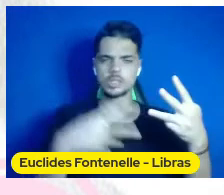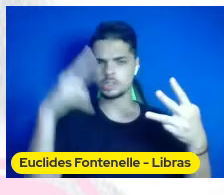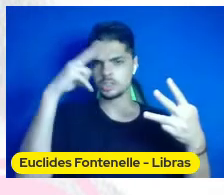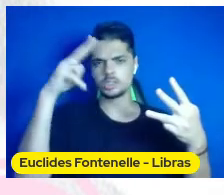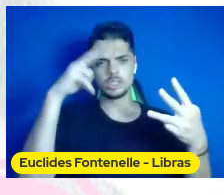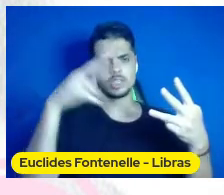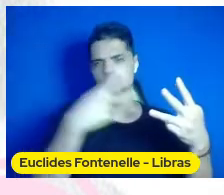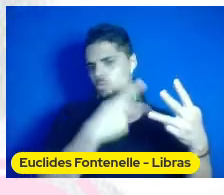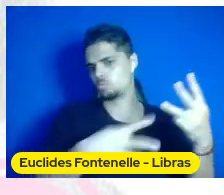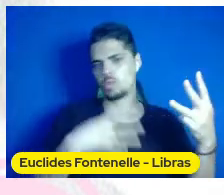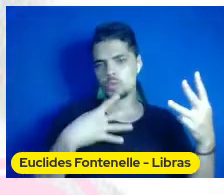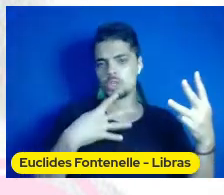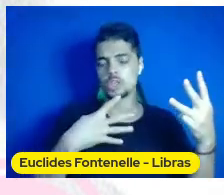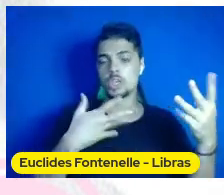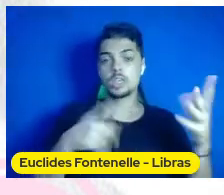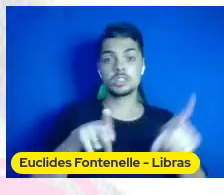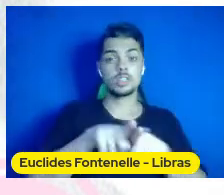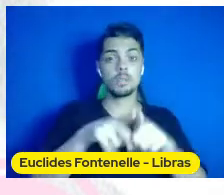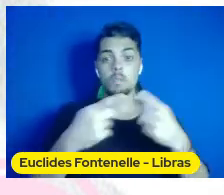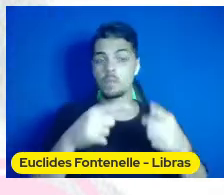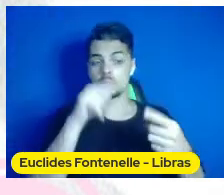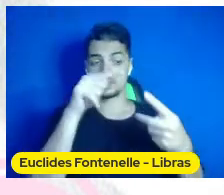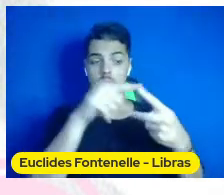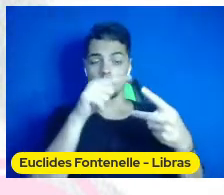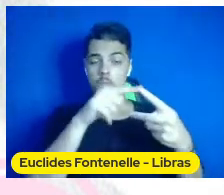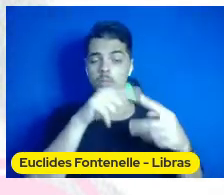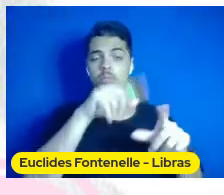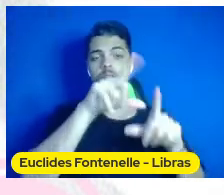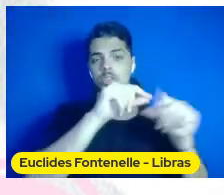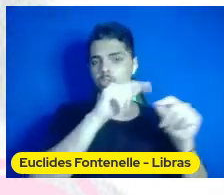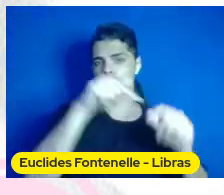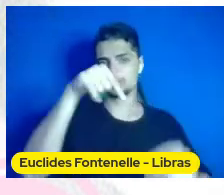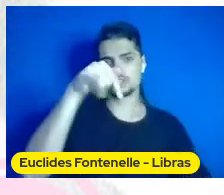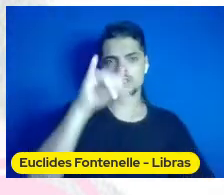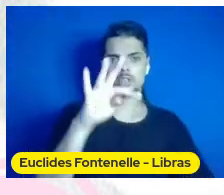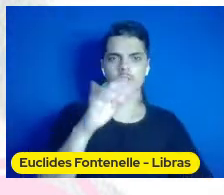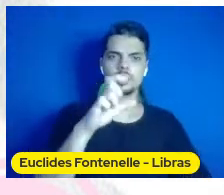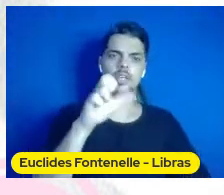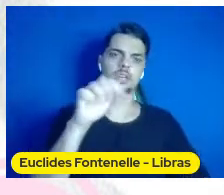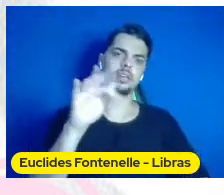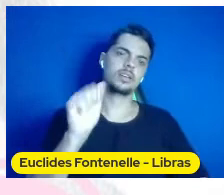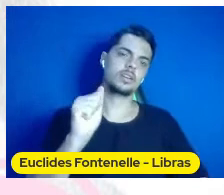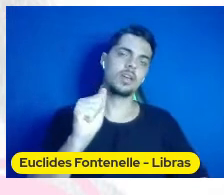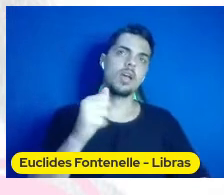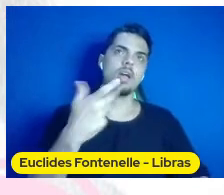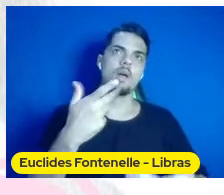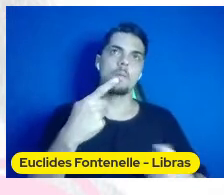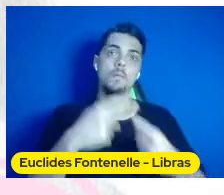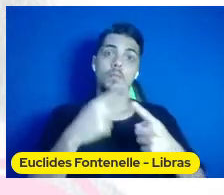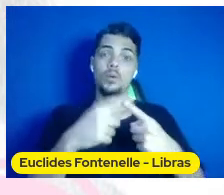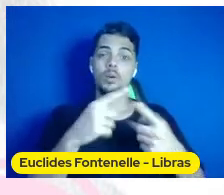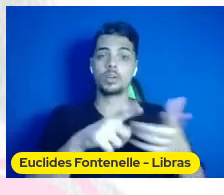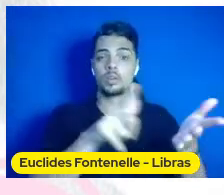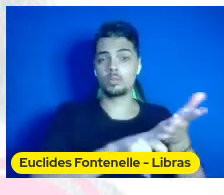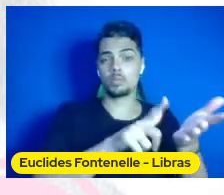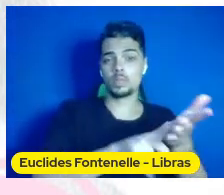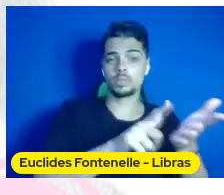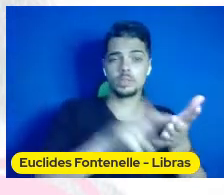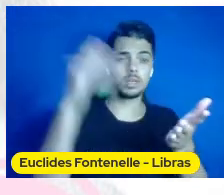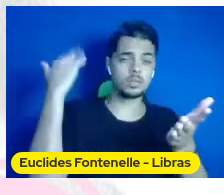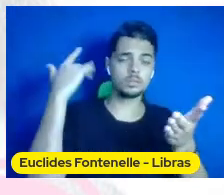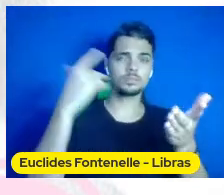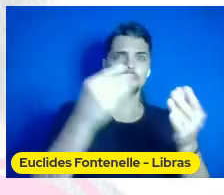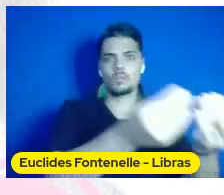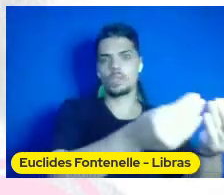escolhas. Mas, claro, a ideia, a história dela que me foi passada foi